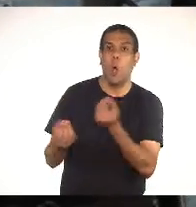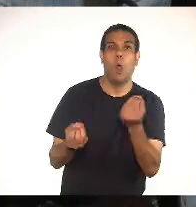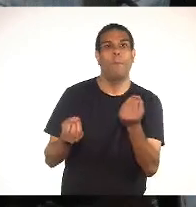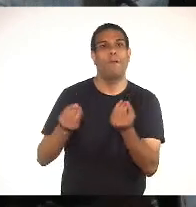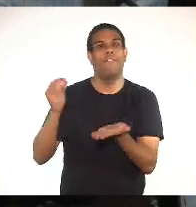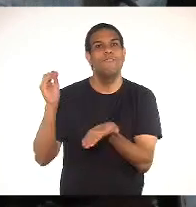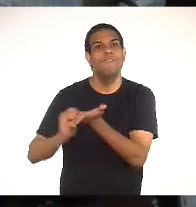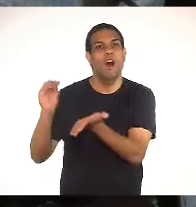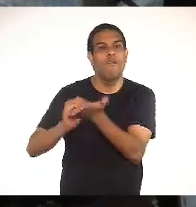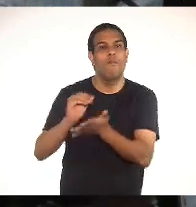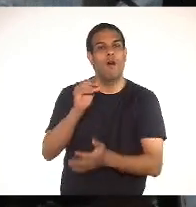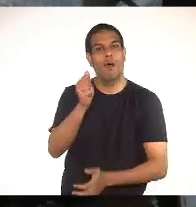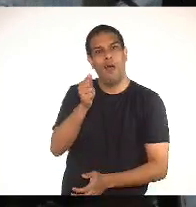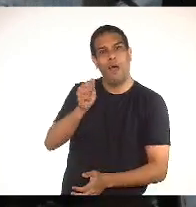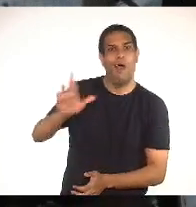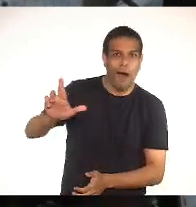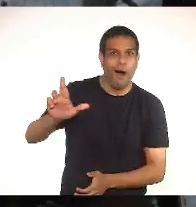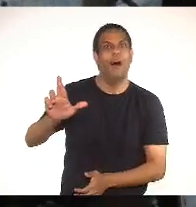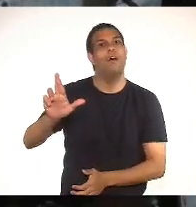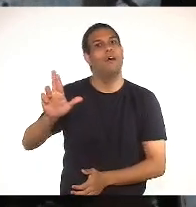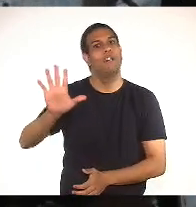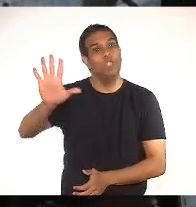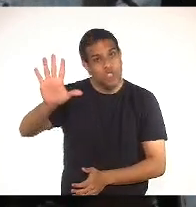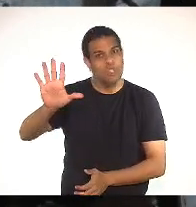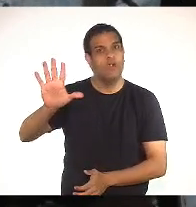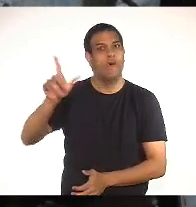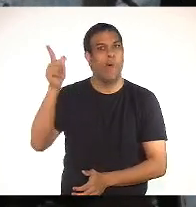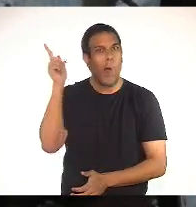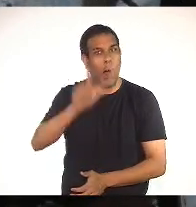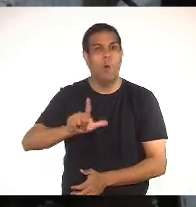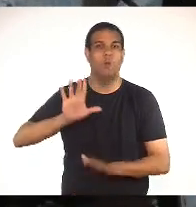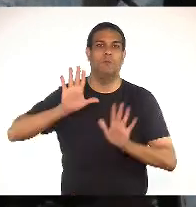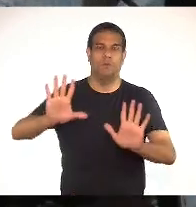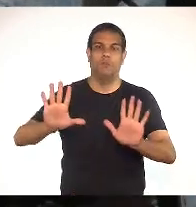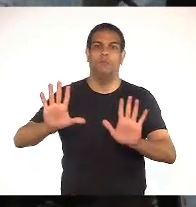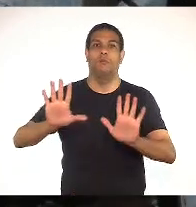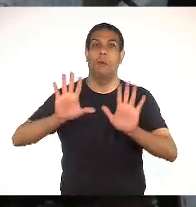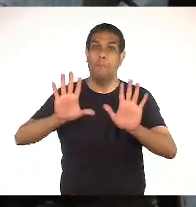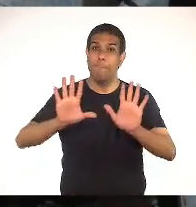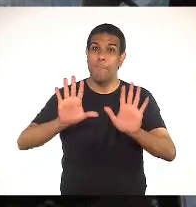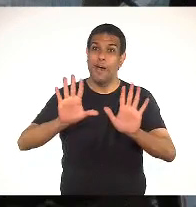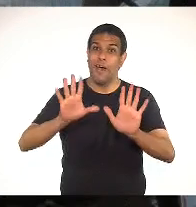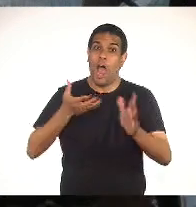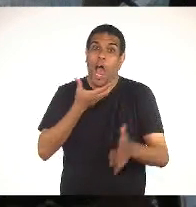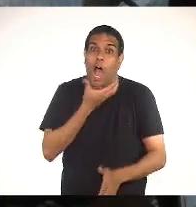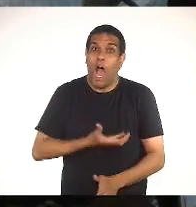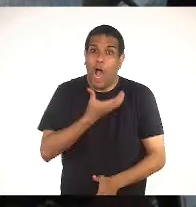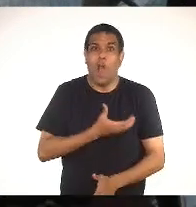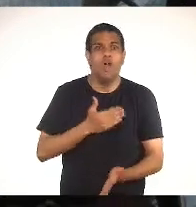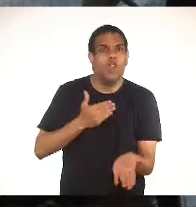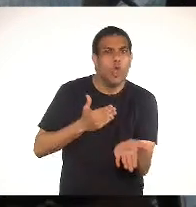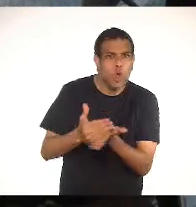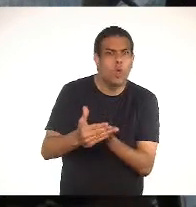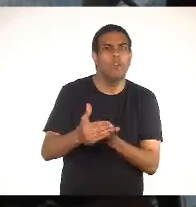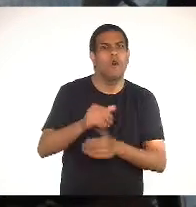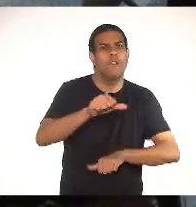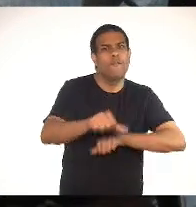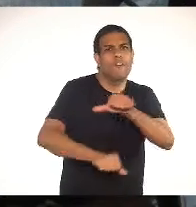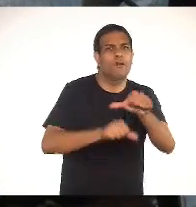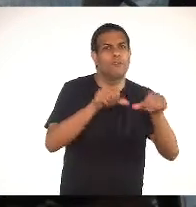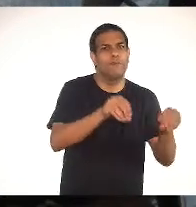ar-condicionados, já está sendo sanado, mas a gente acredita que ainda em dezembro a gente começa a fazer as